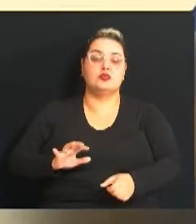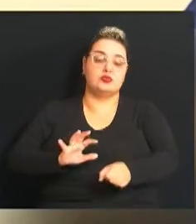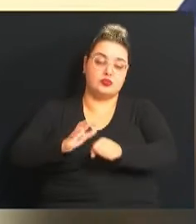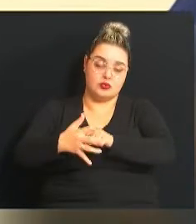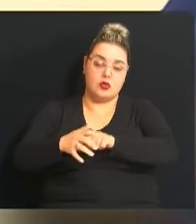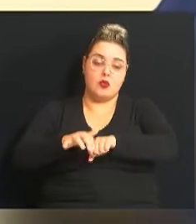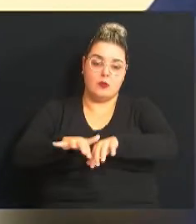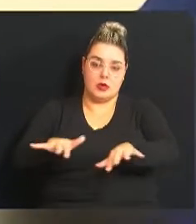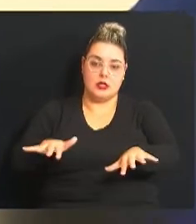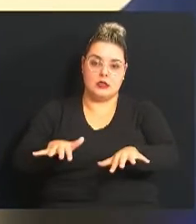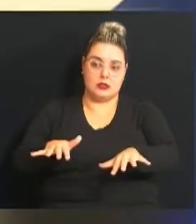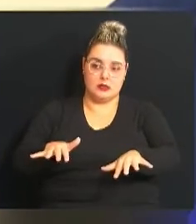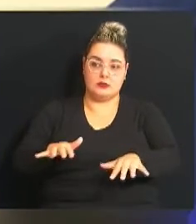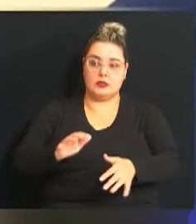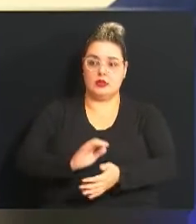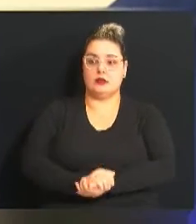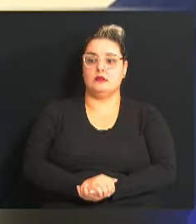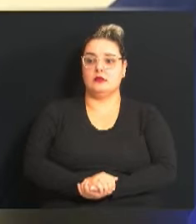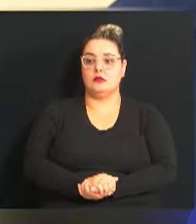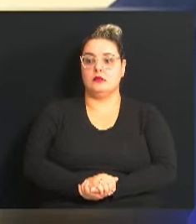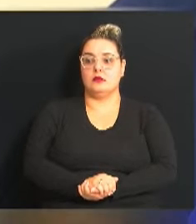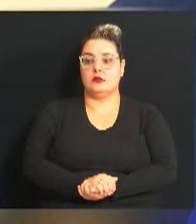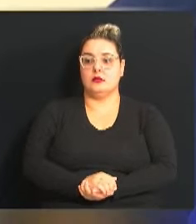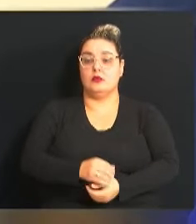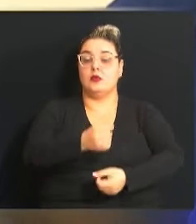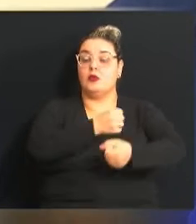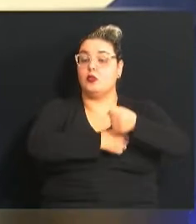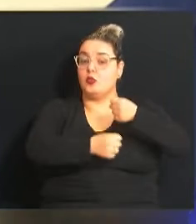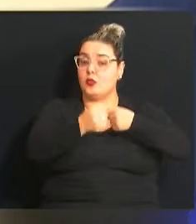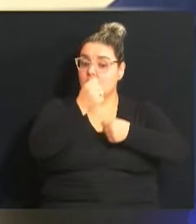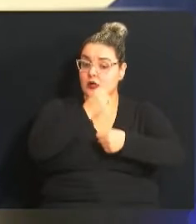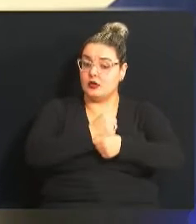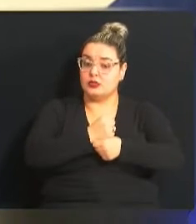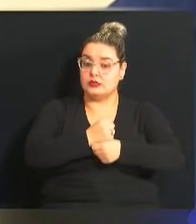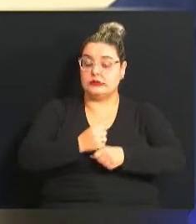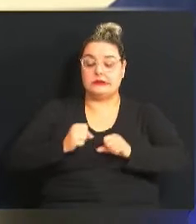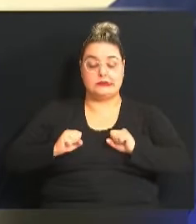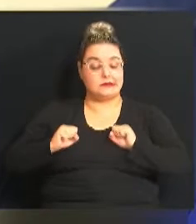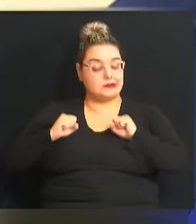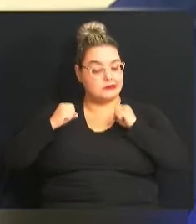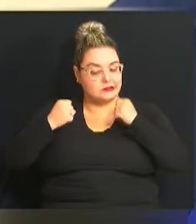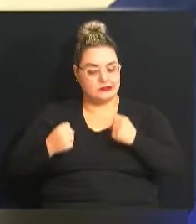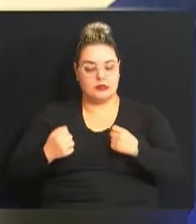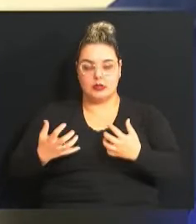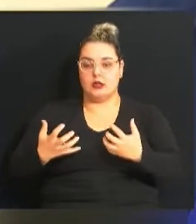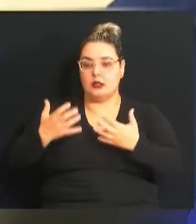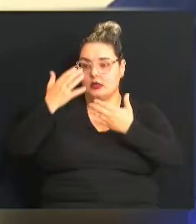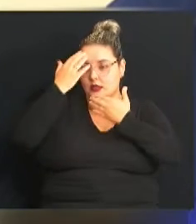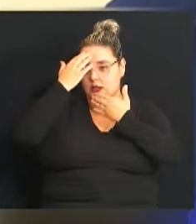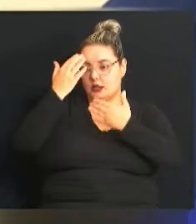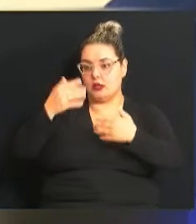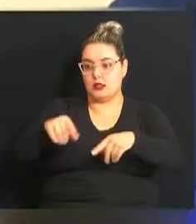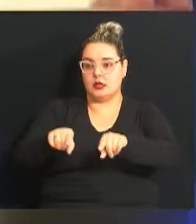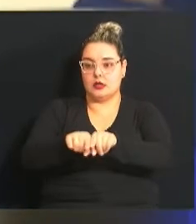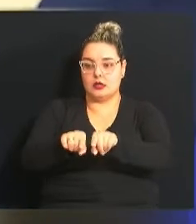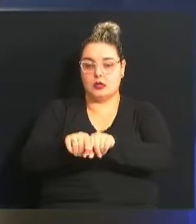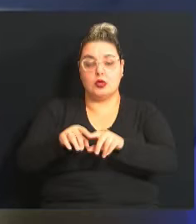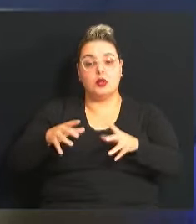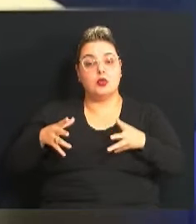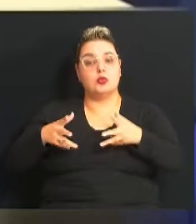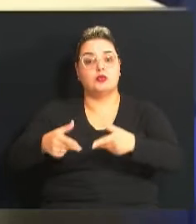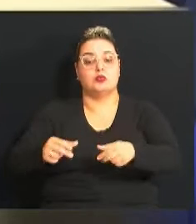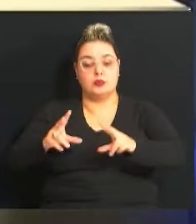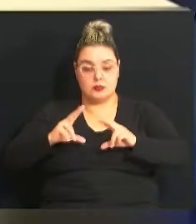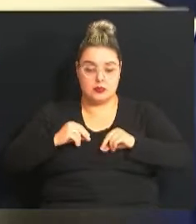da Covid-19. O ano passado foi um ano de muita luta. Quero aqui agradecer também que todos mereciam,